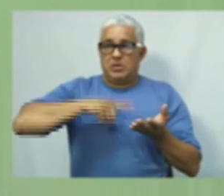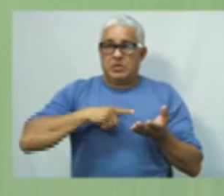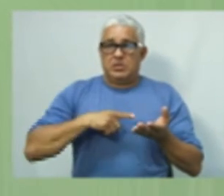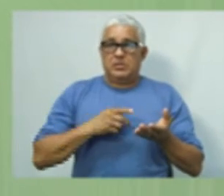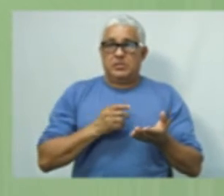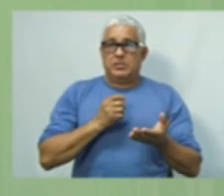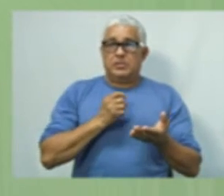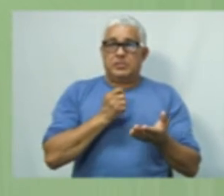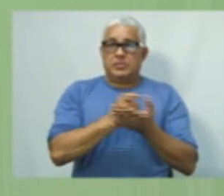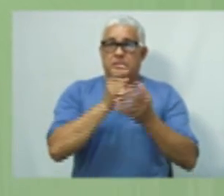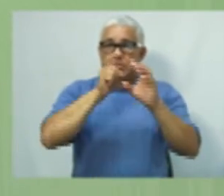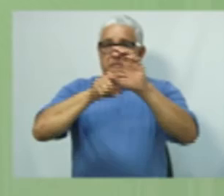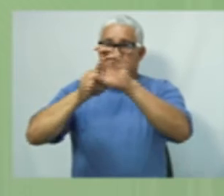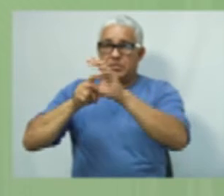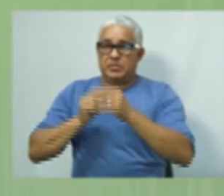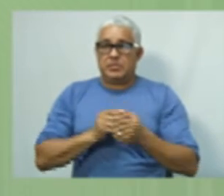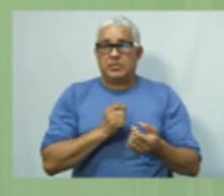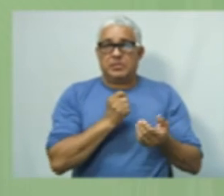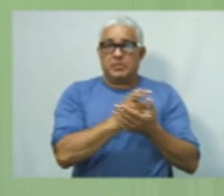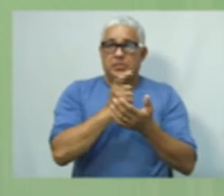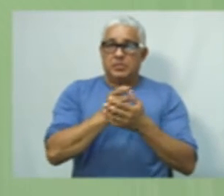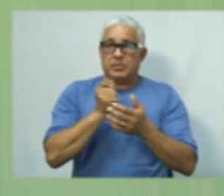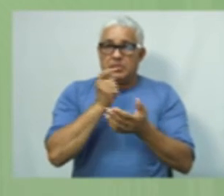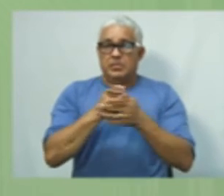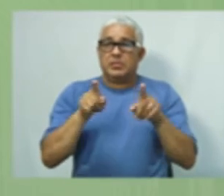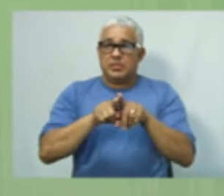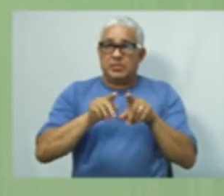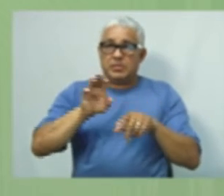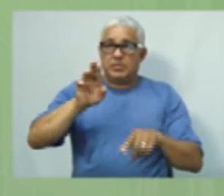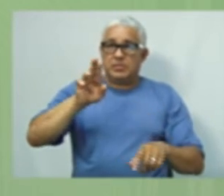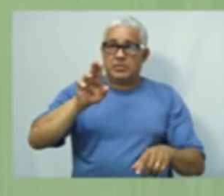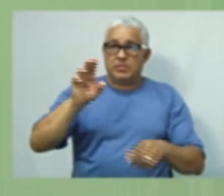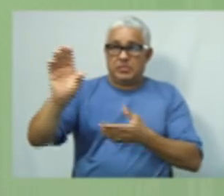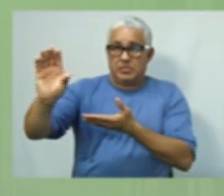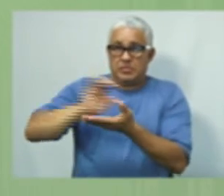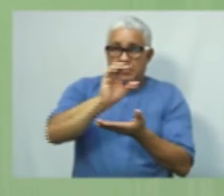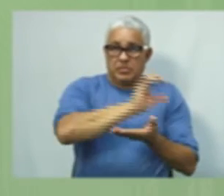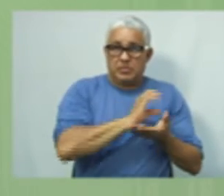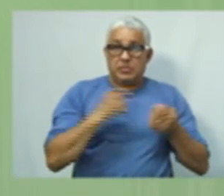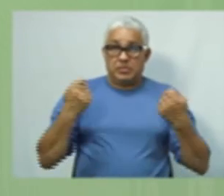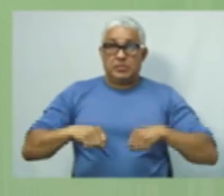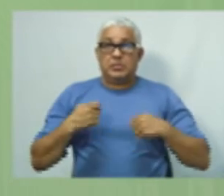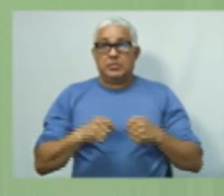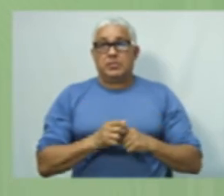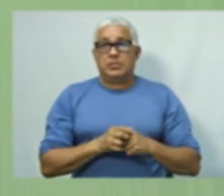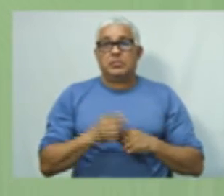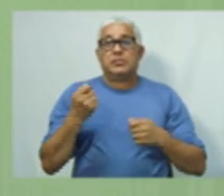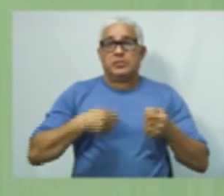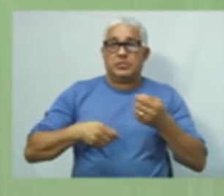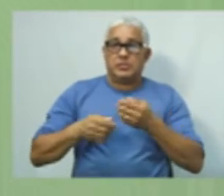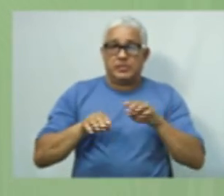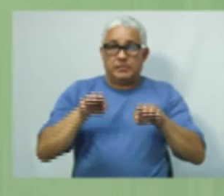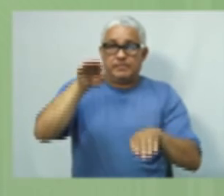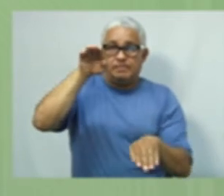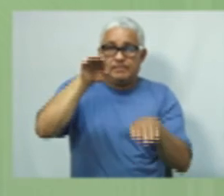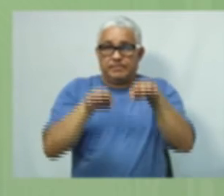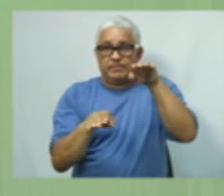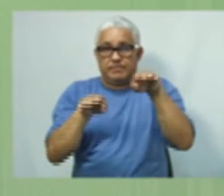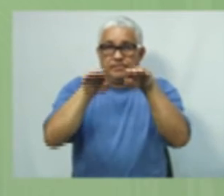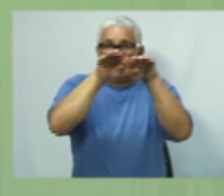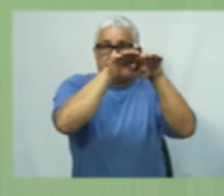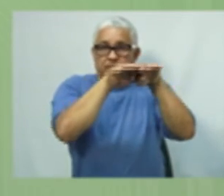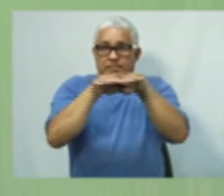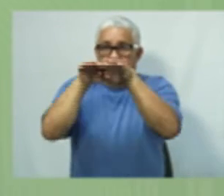a pagar, as minhas contas a receber, e como eu falei para vocês, elas têm que estar em equilíbrio dentro da